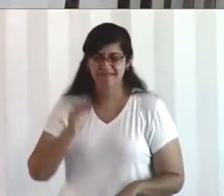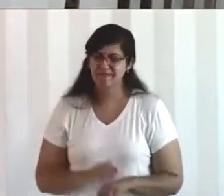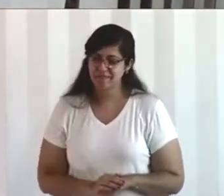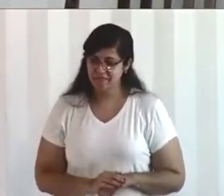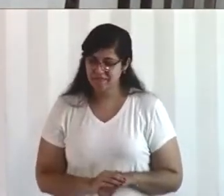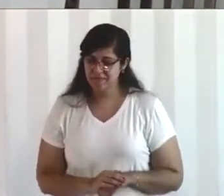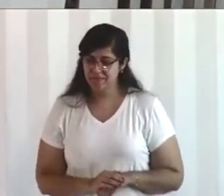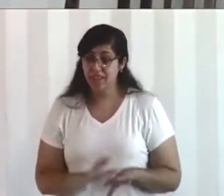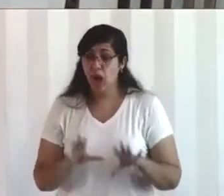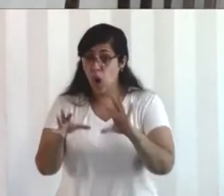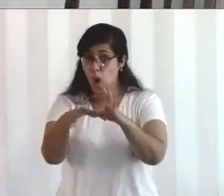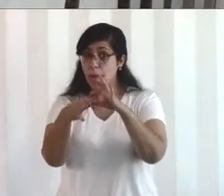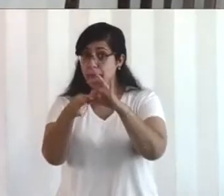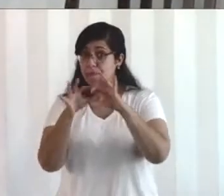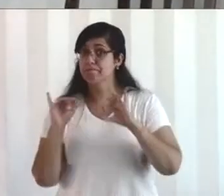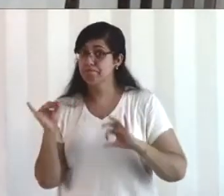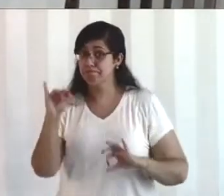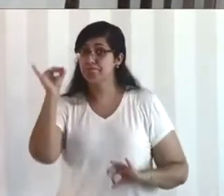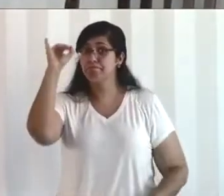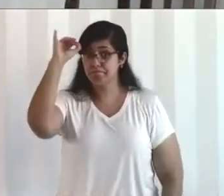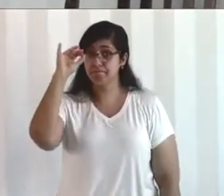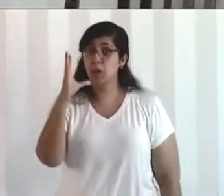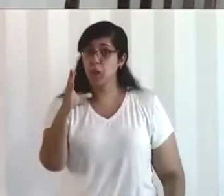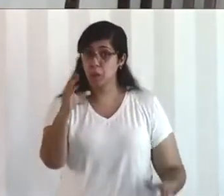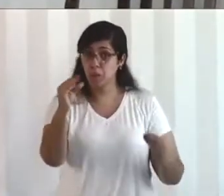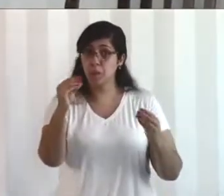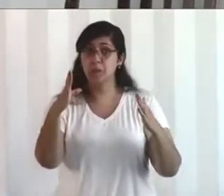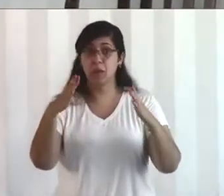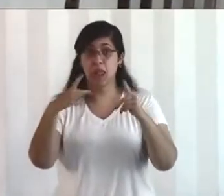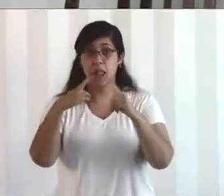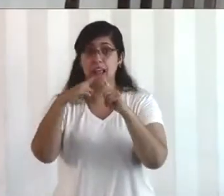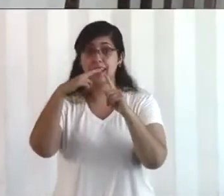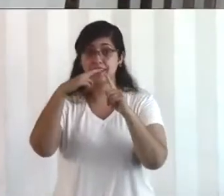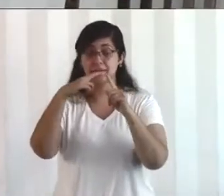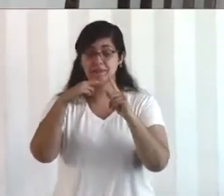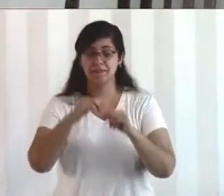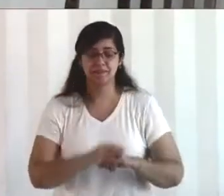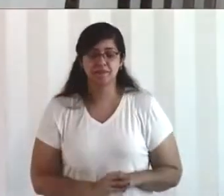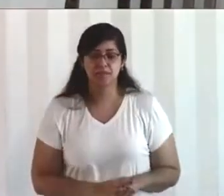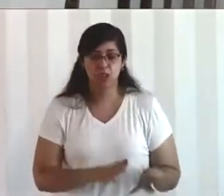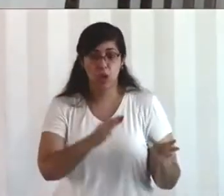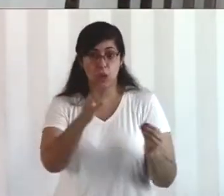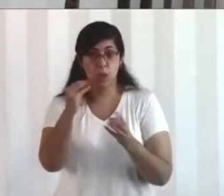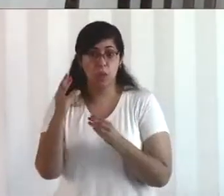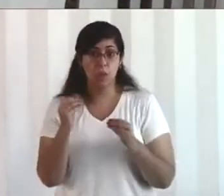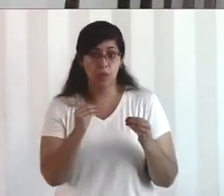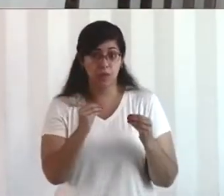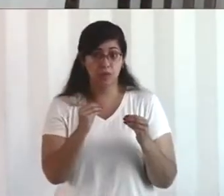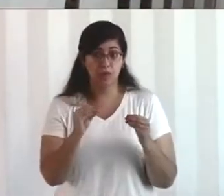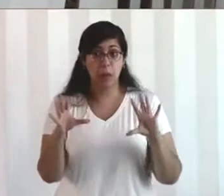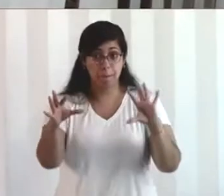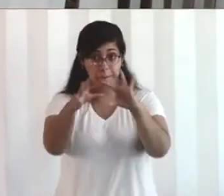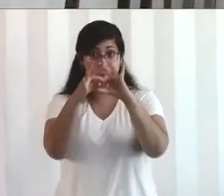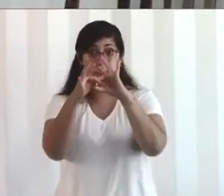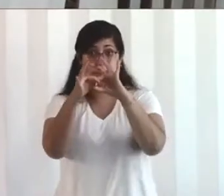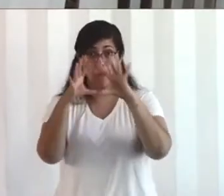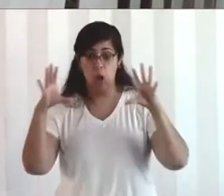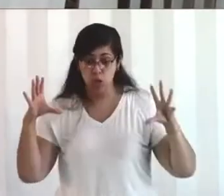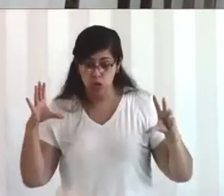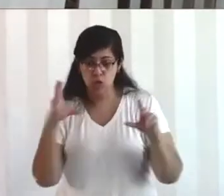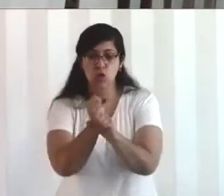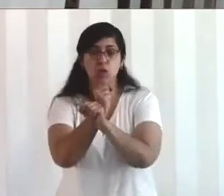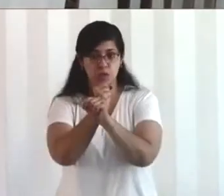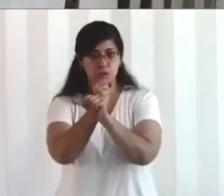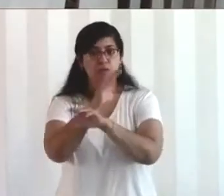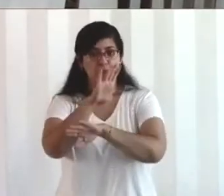da comunhão da igreja, da unidade da igreja. Nem sempre se pensa que é importante